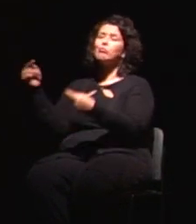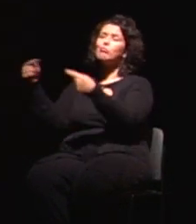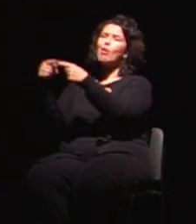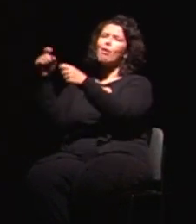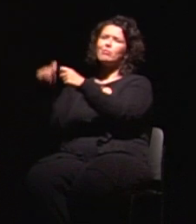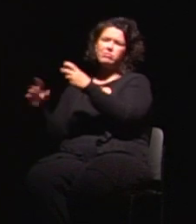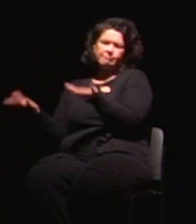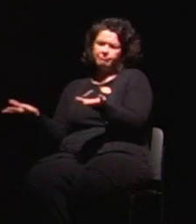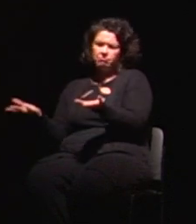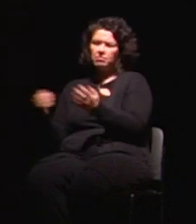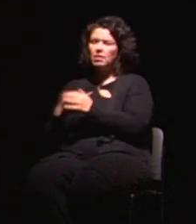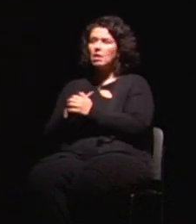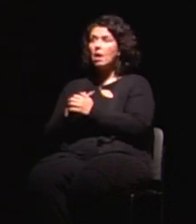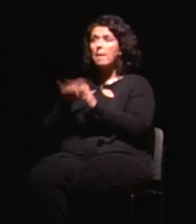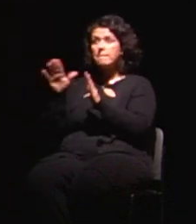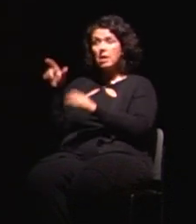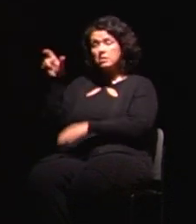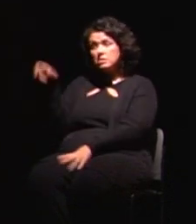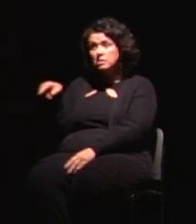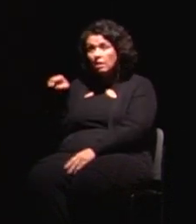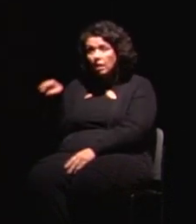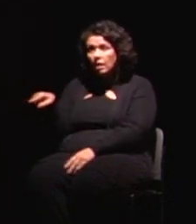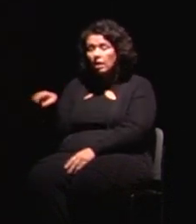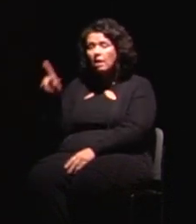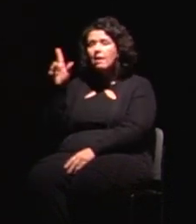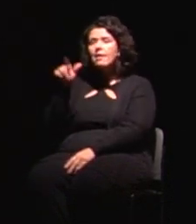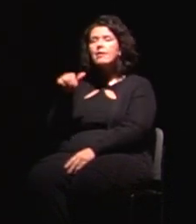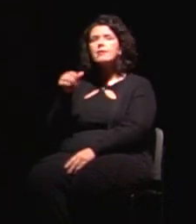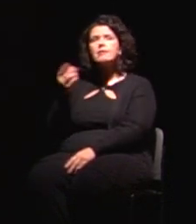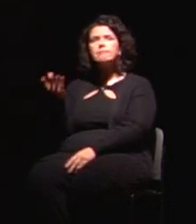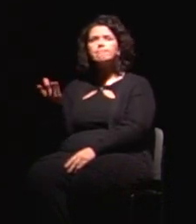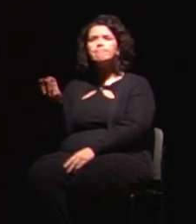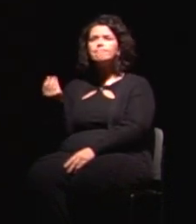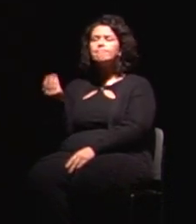a Estefânia era uma pessoa,